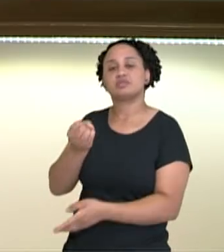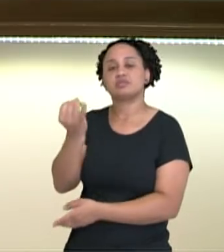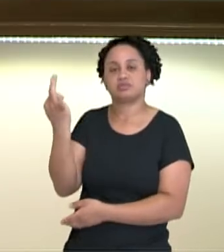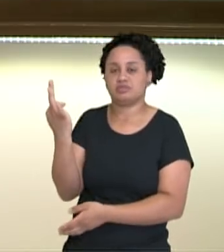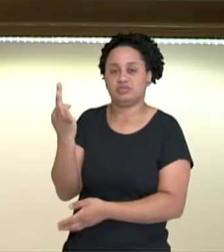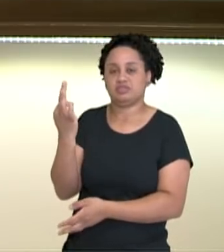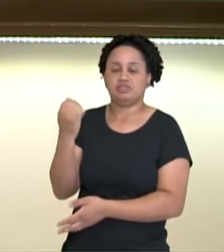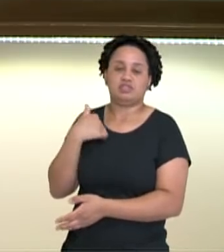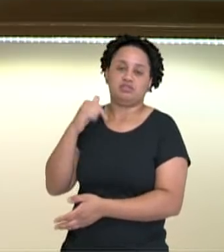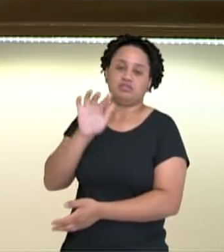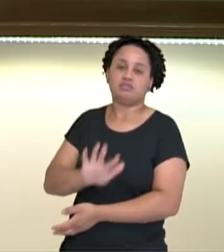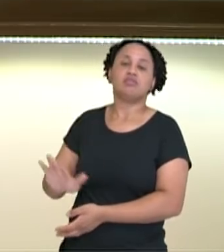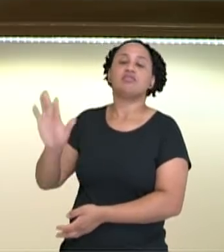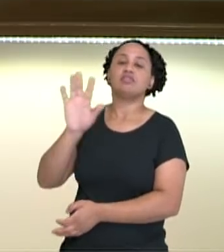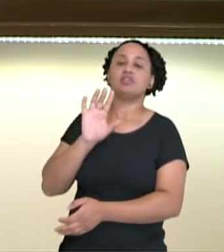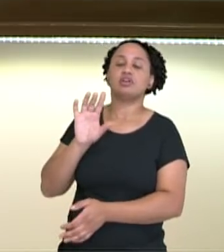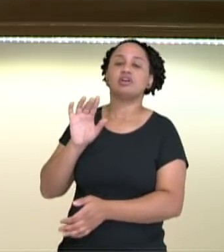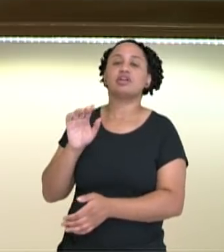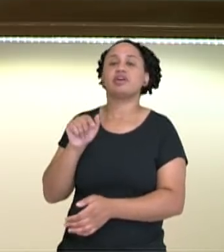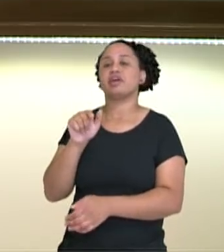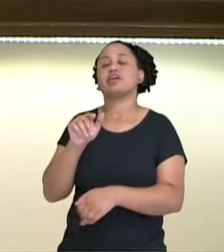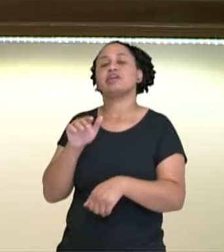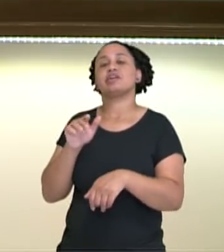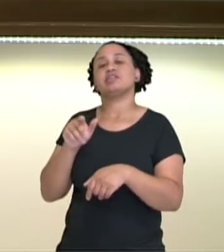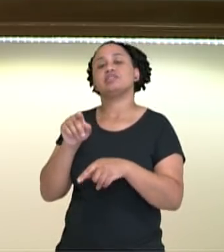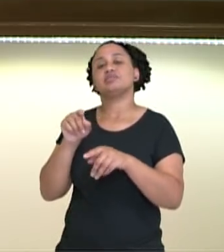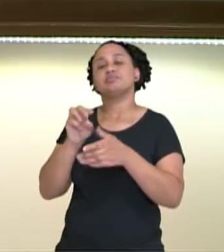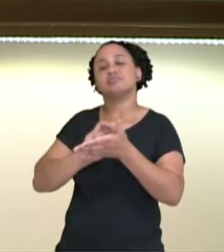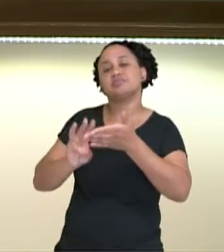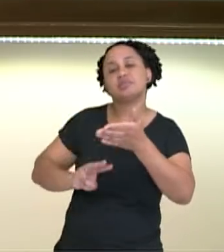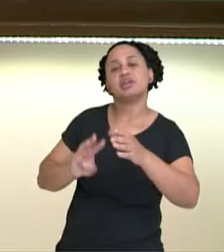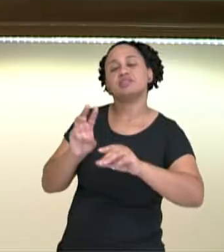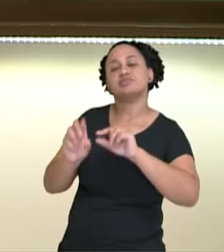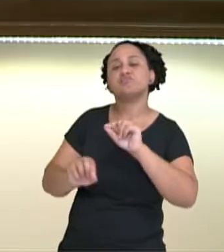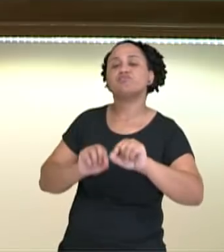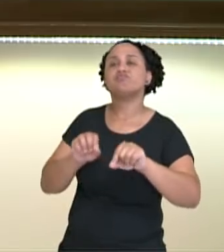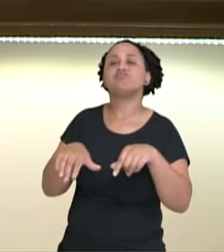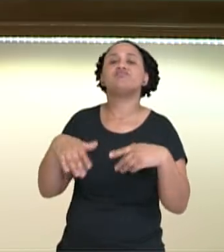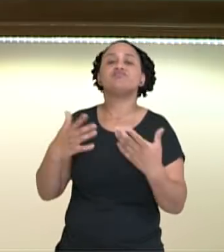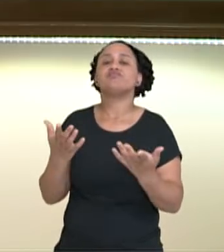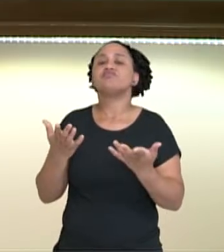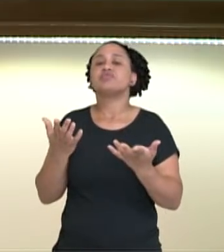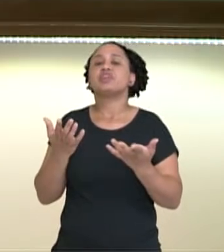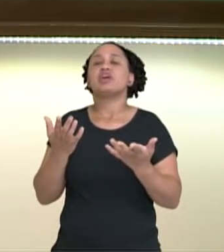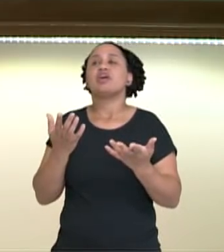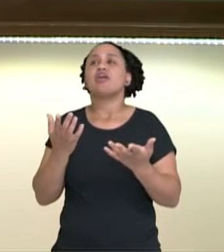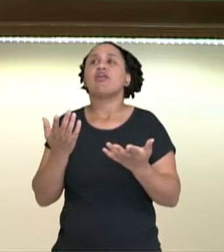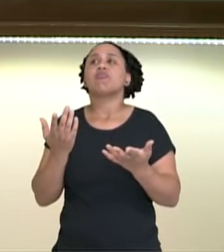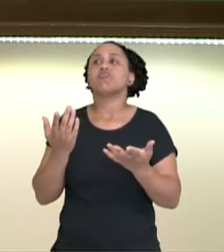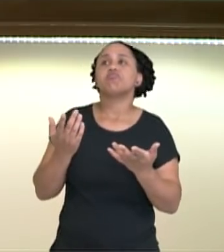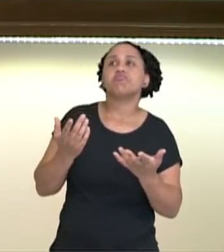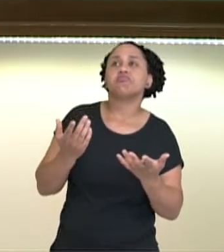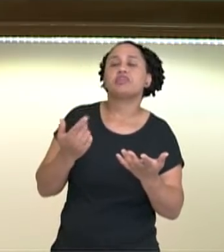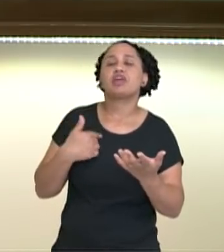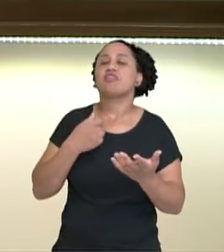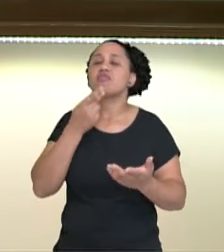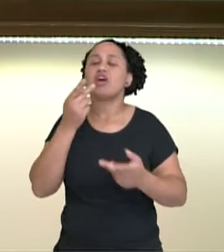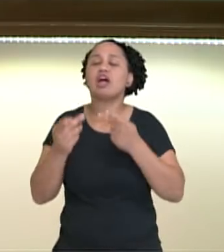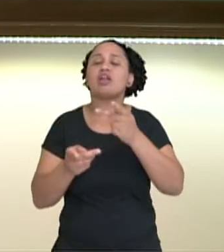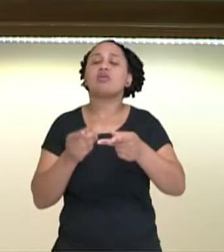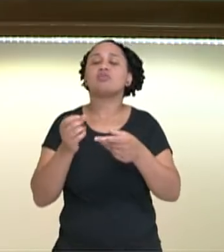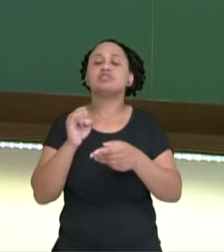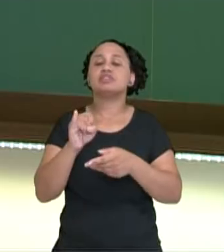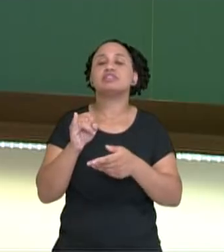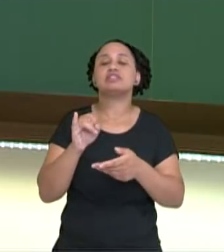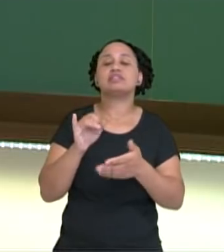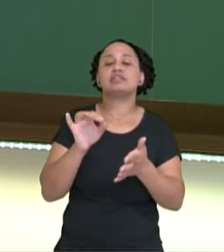aqueles mais generalizados. São aqueles que, muitas vezes, né, eles são colocados aí, por exemplo, né,